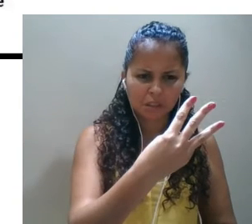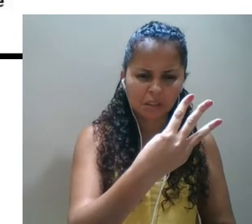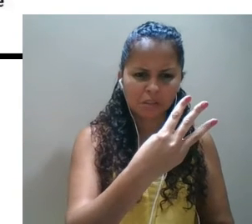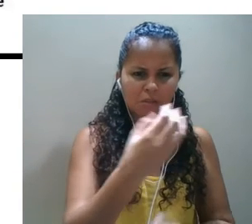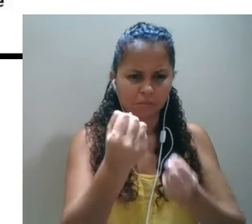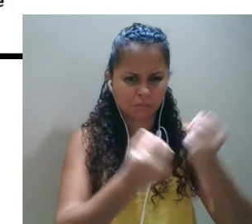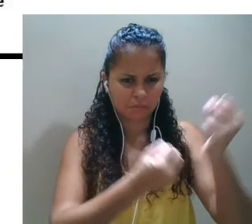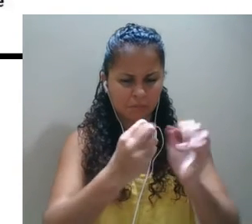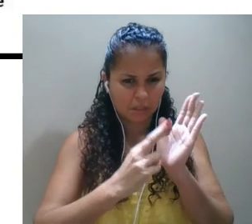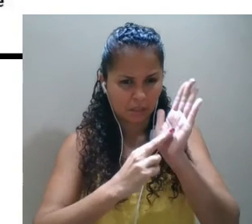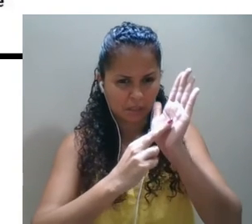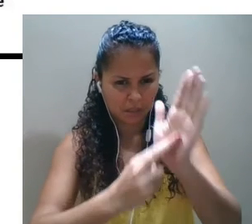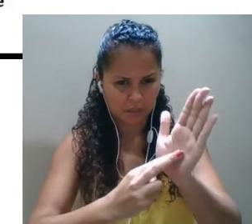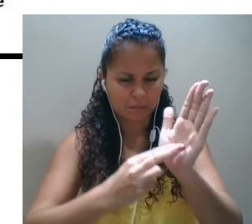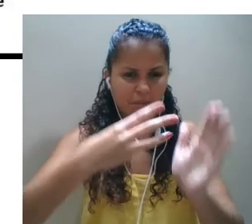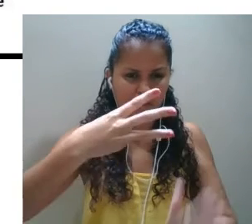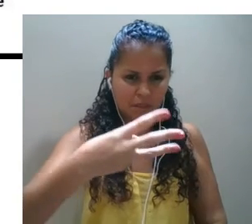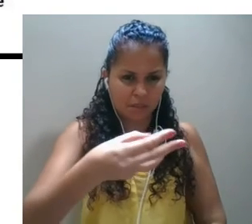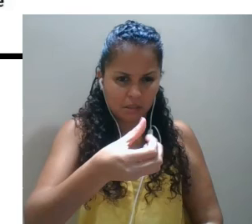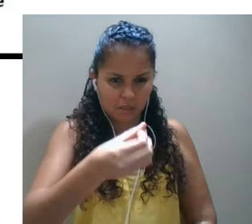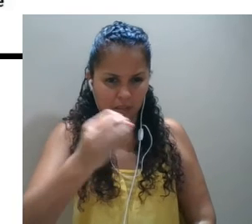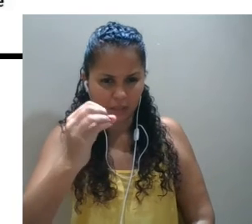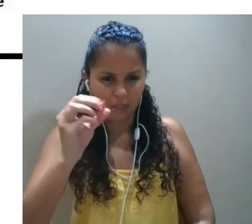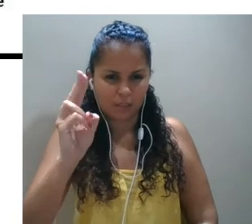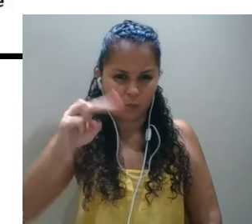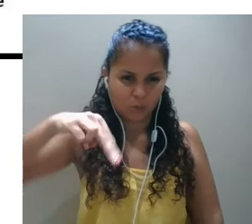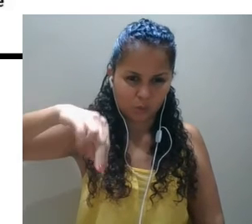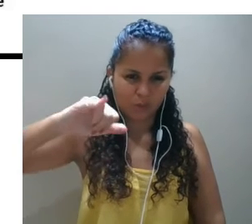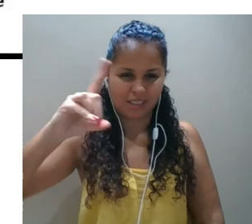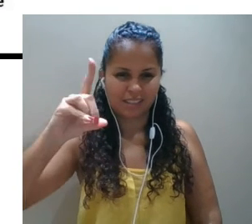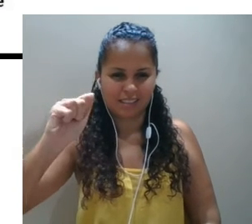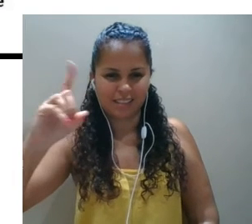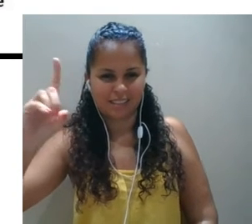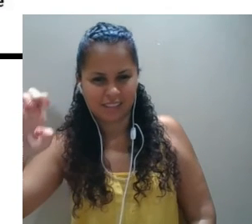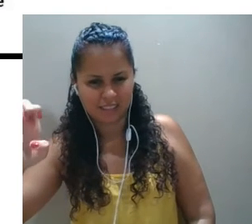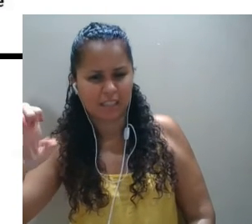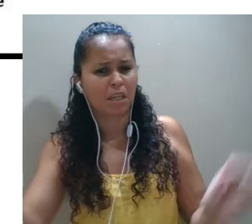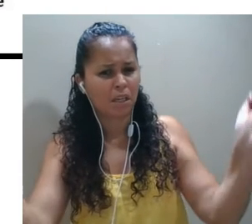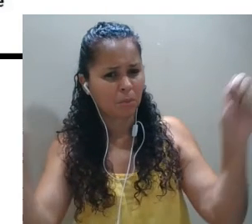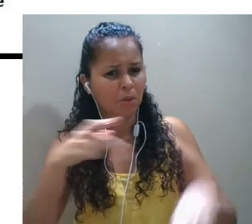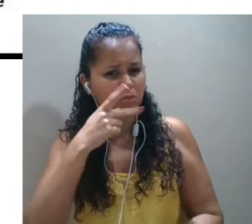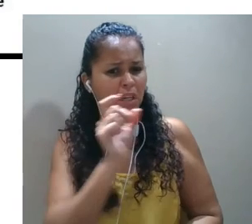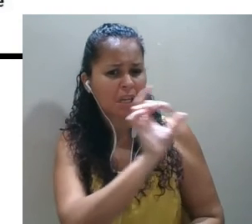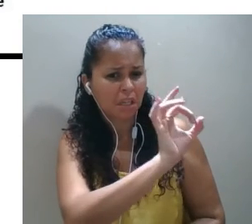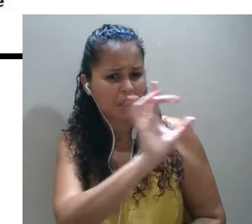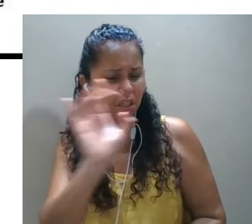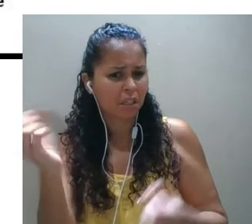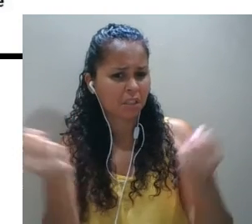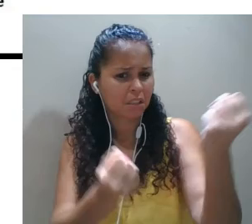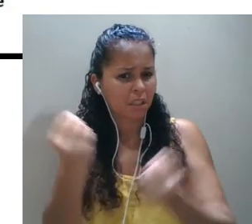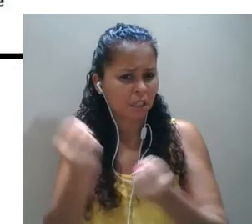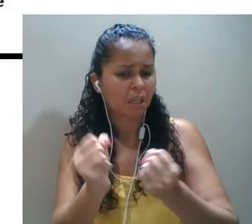representam 360 unidades, eu posso dizer que cada carro, né, é uma regra de 3 simples, né,